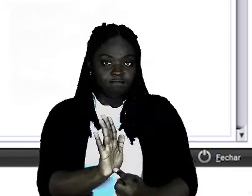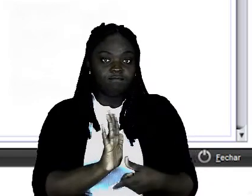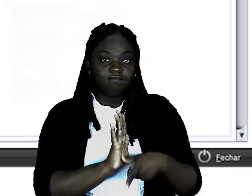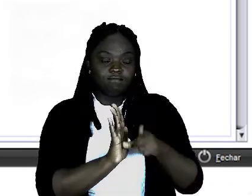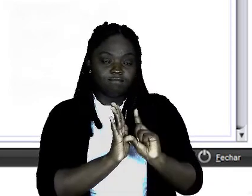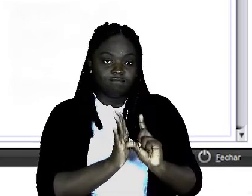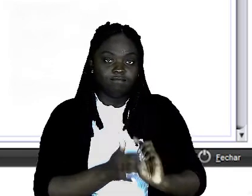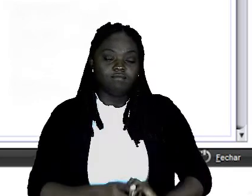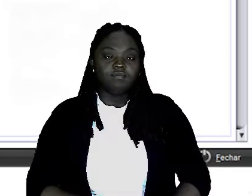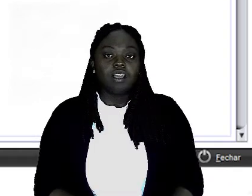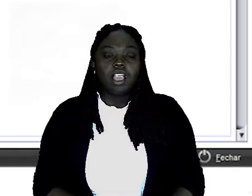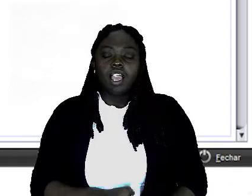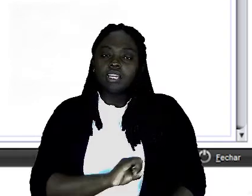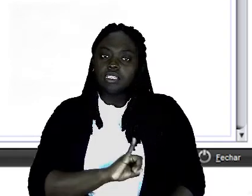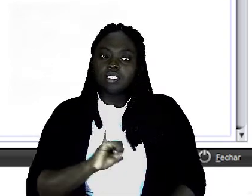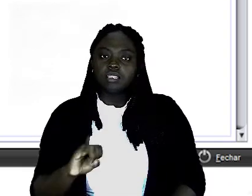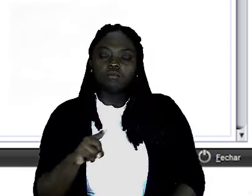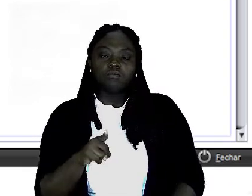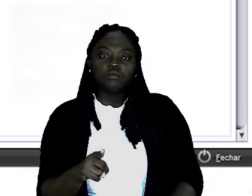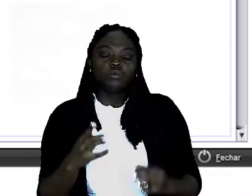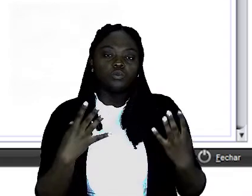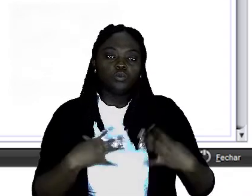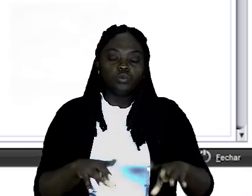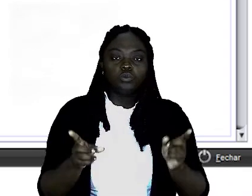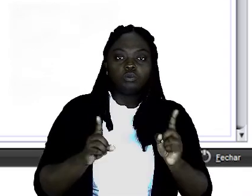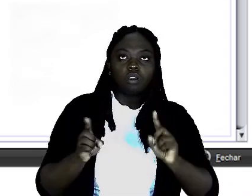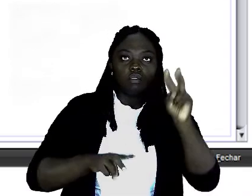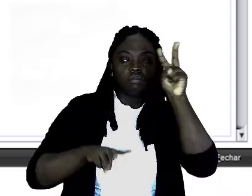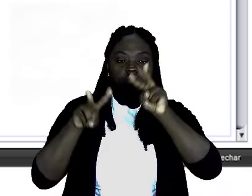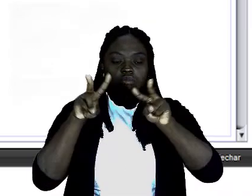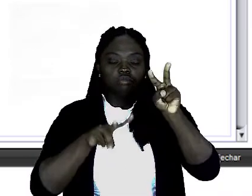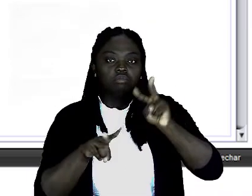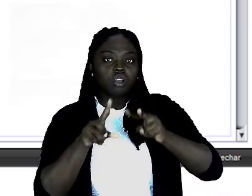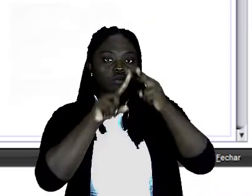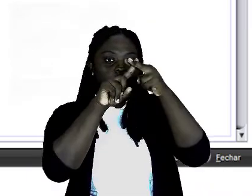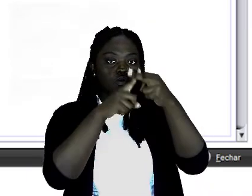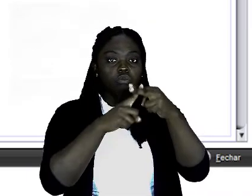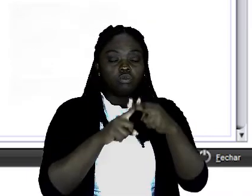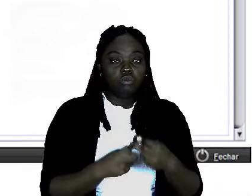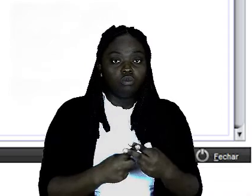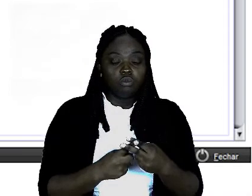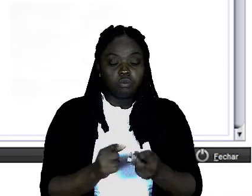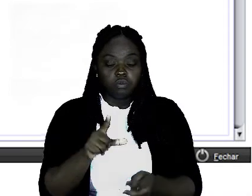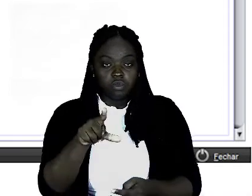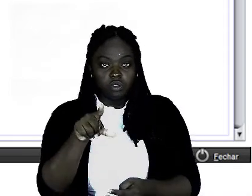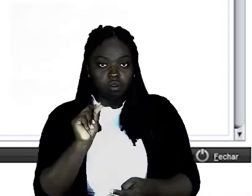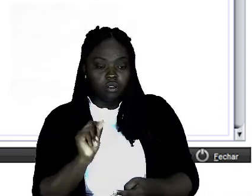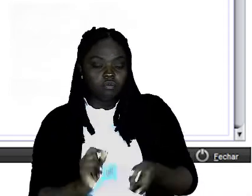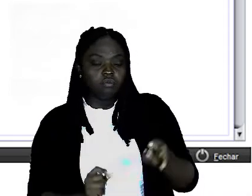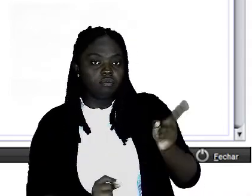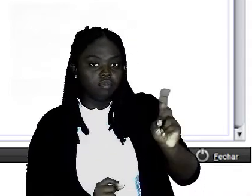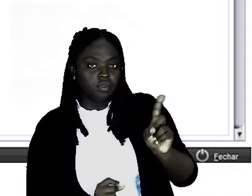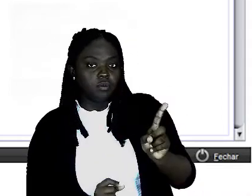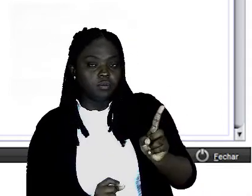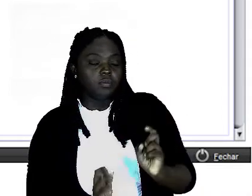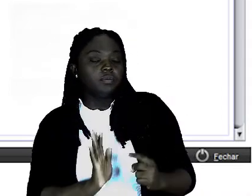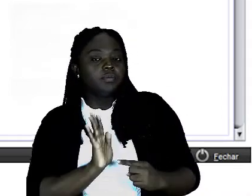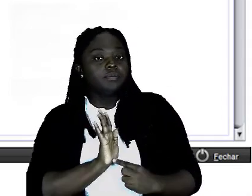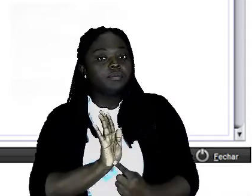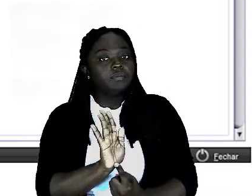Caso você não deseje conferir os dados, marque Não e será